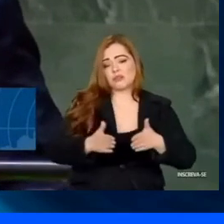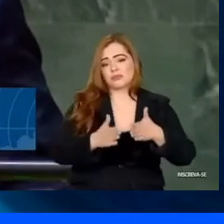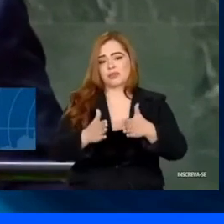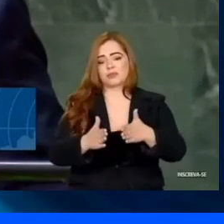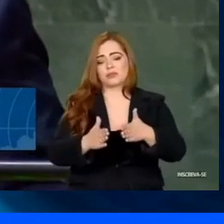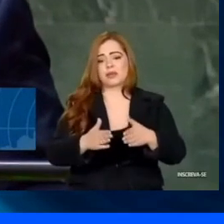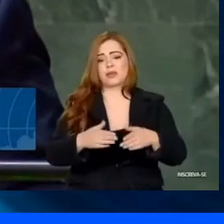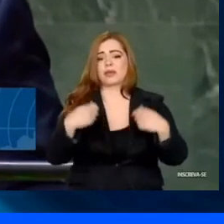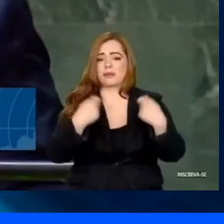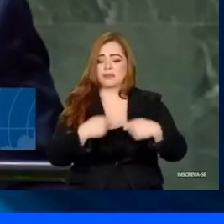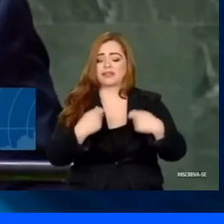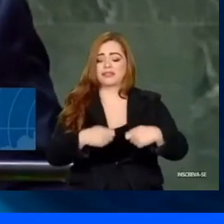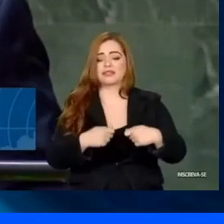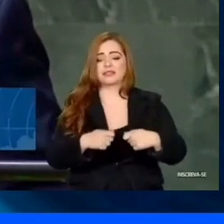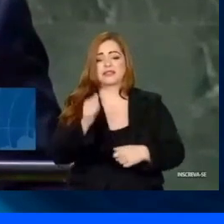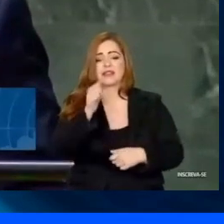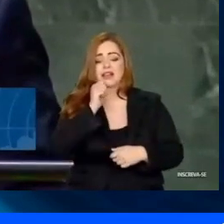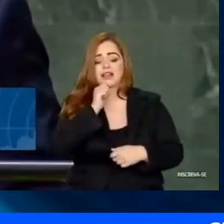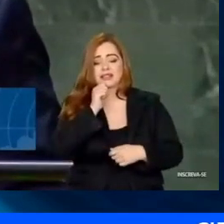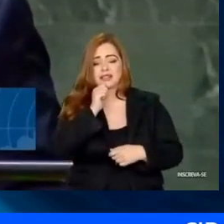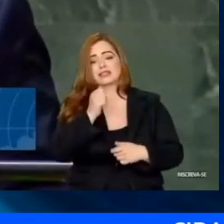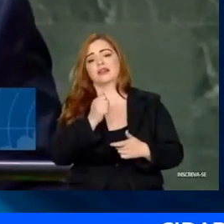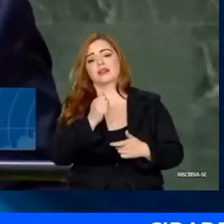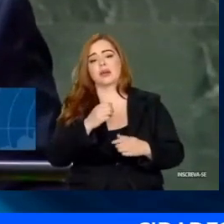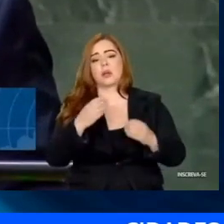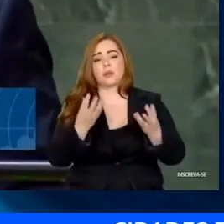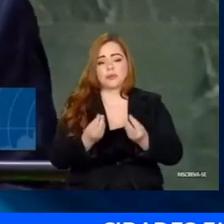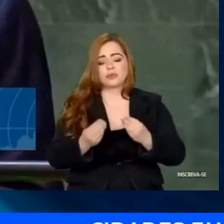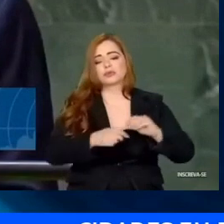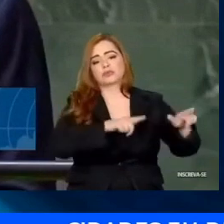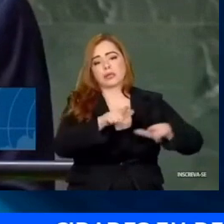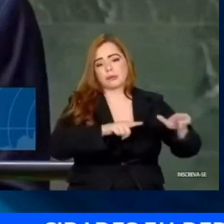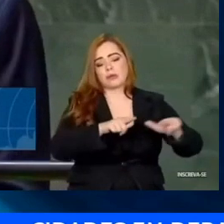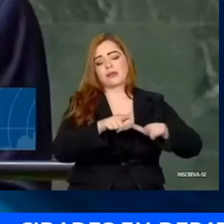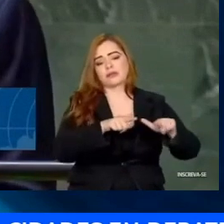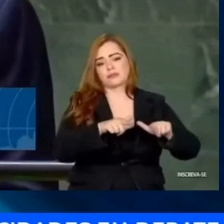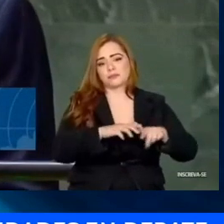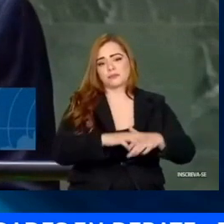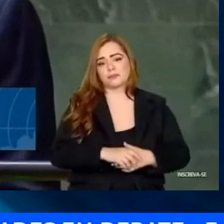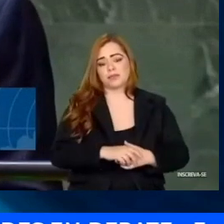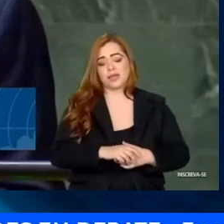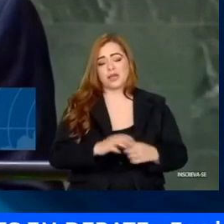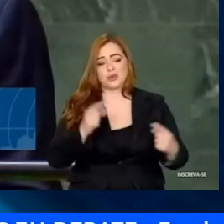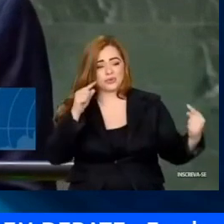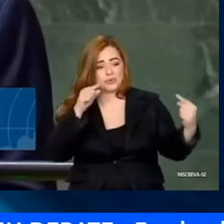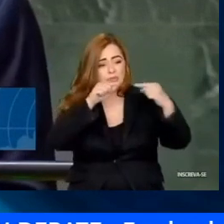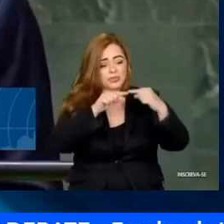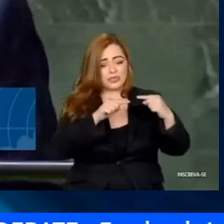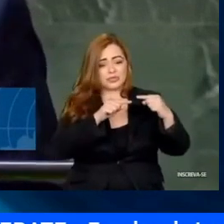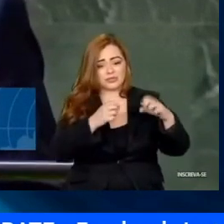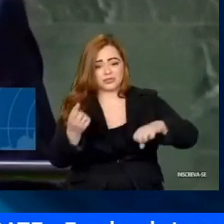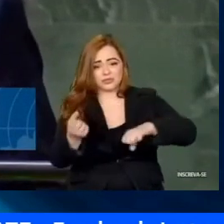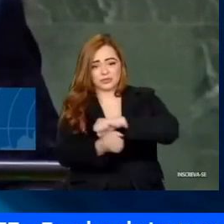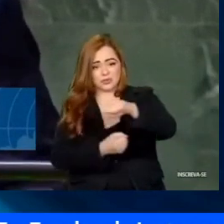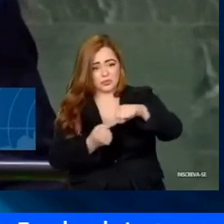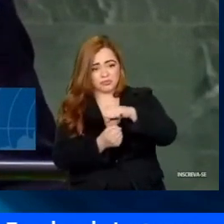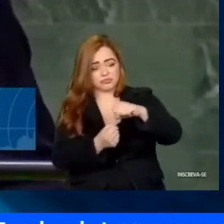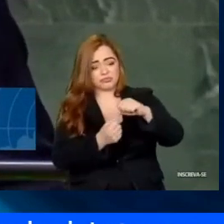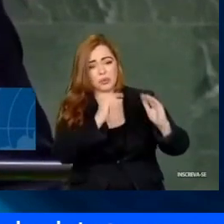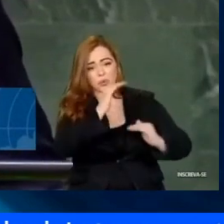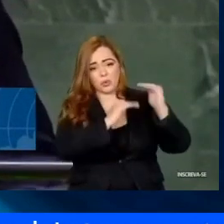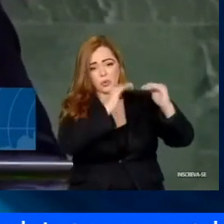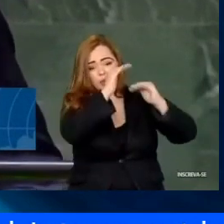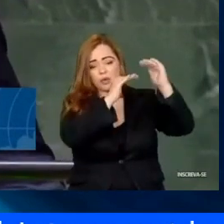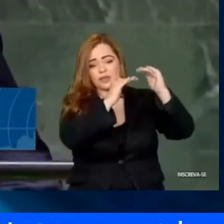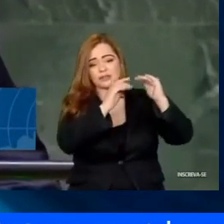ninguém fala nada. Então é essa a questão, porque parece que existe realmente um partidarismo nisso tudo, né? Isso não é bom